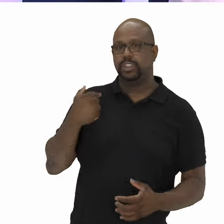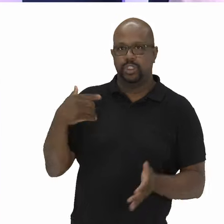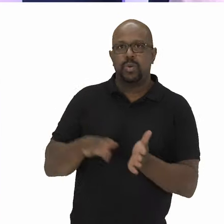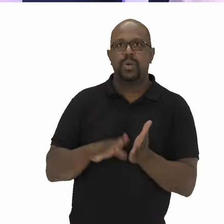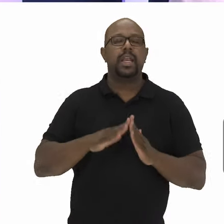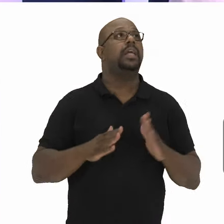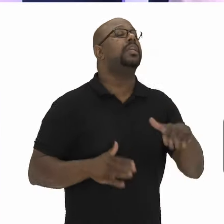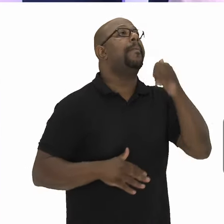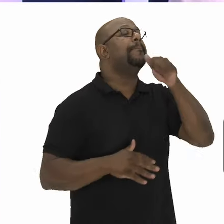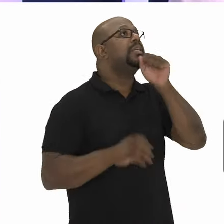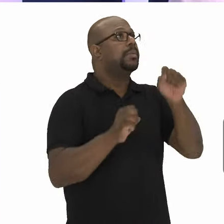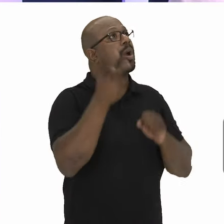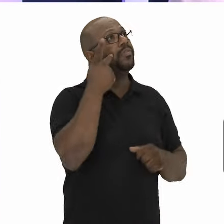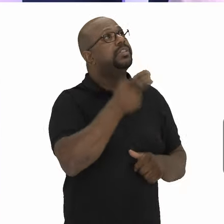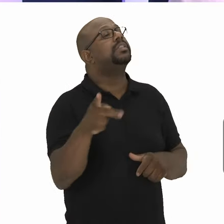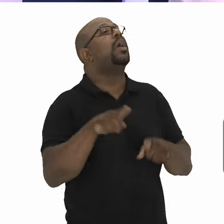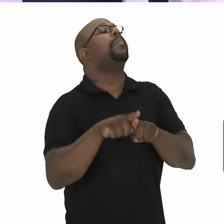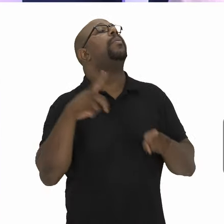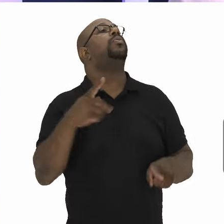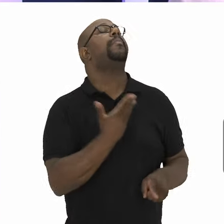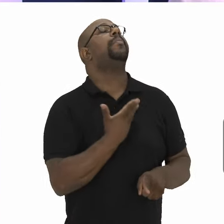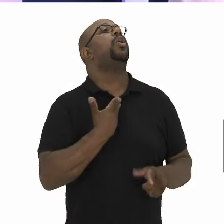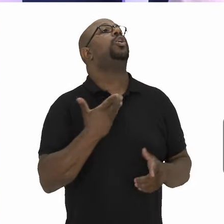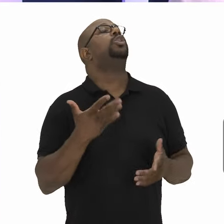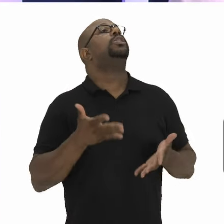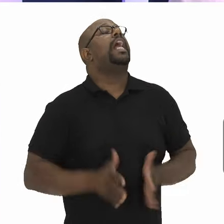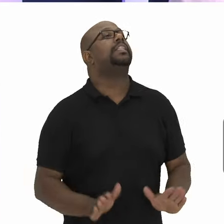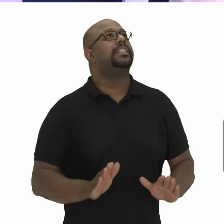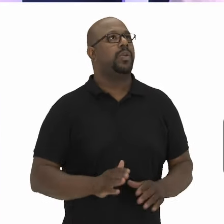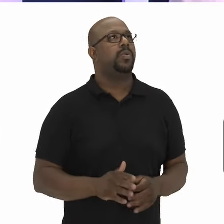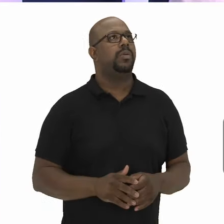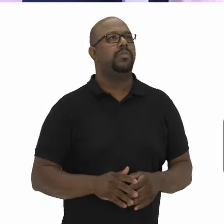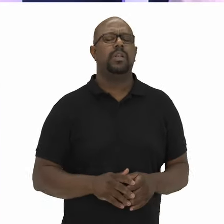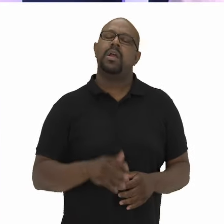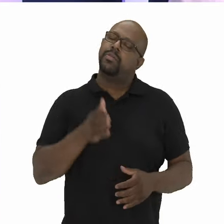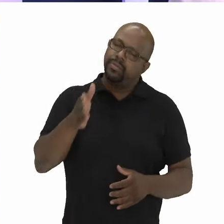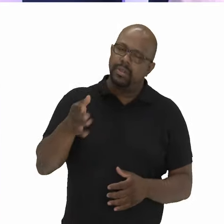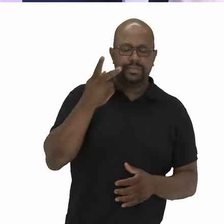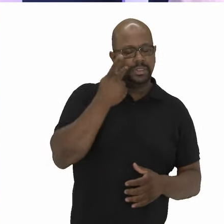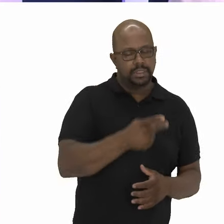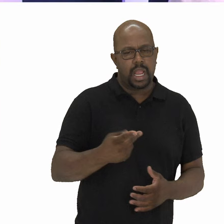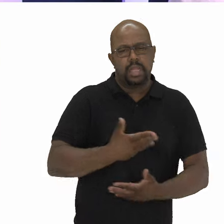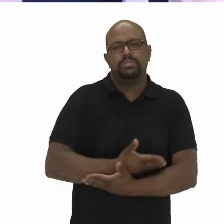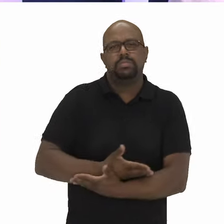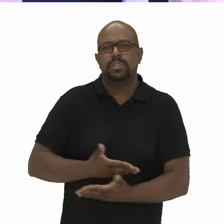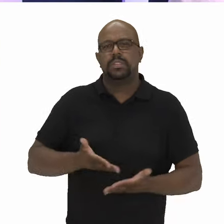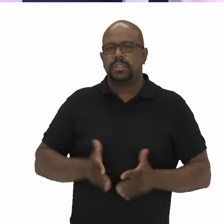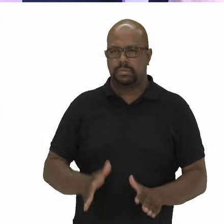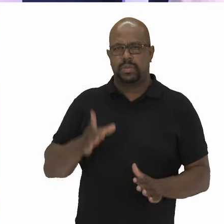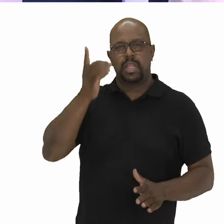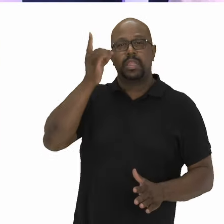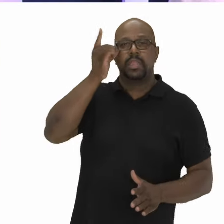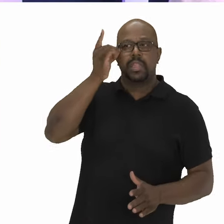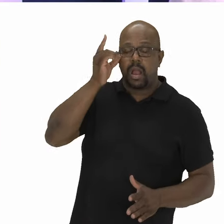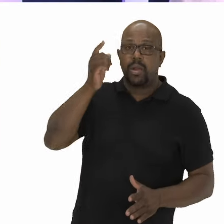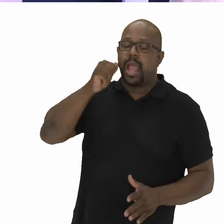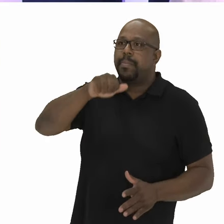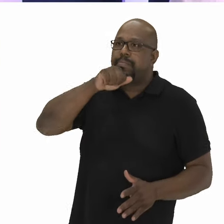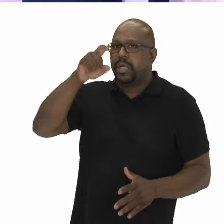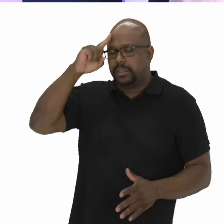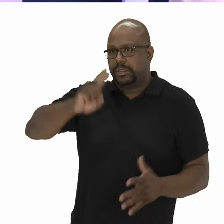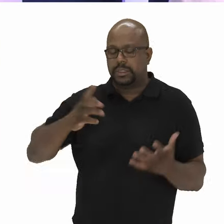chegou em casa e falou mãe você pode visitar o irmãozinho de um amigo meu que chegou que nasceu eu fui visitar a criancinha tinha a síndrome de Down e